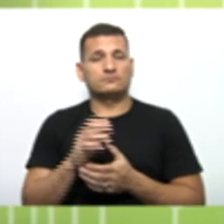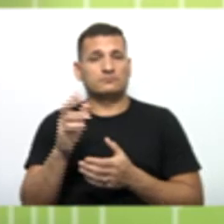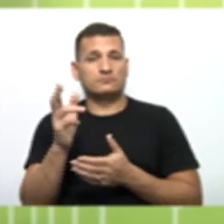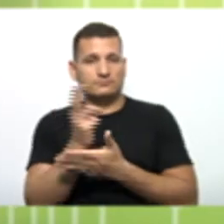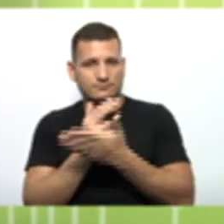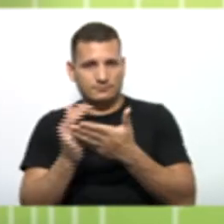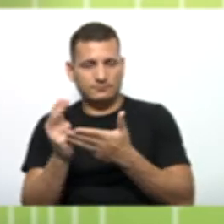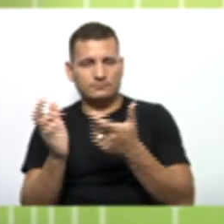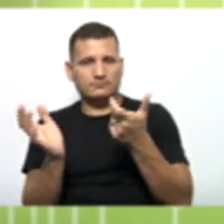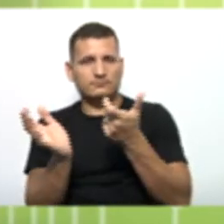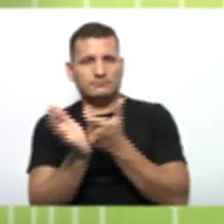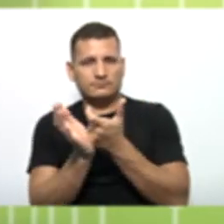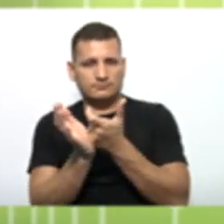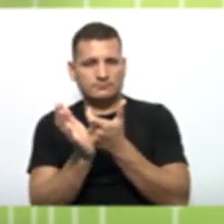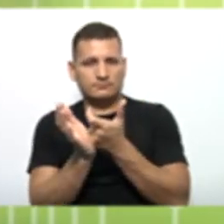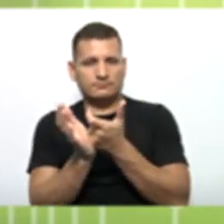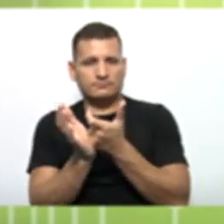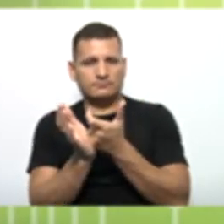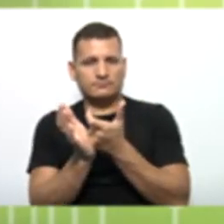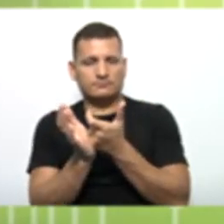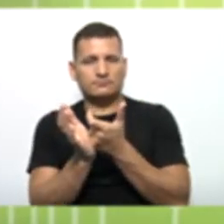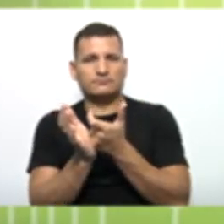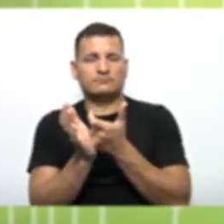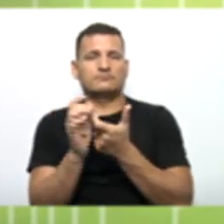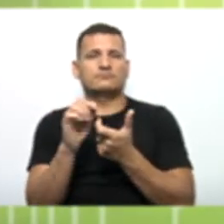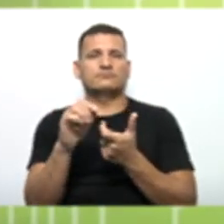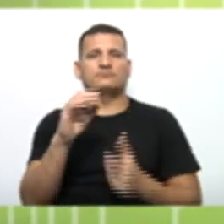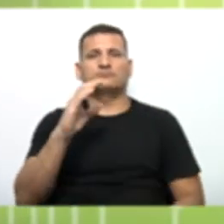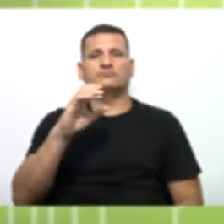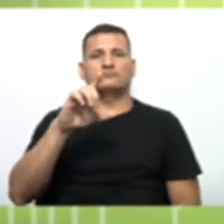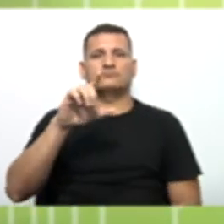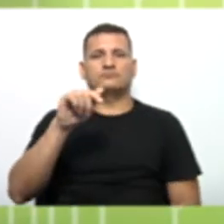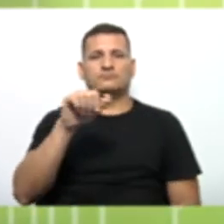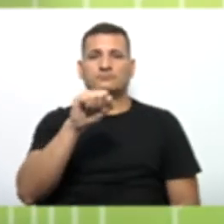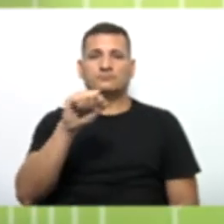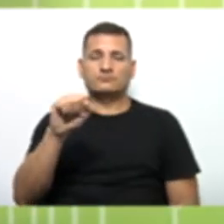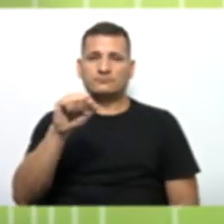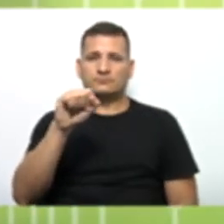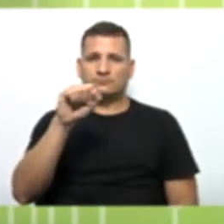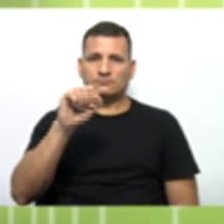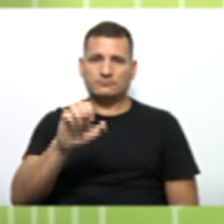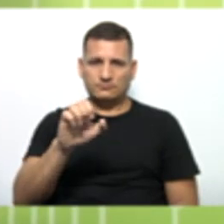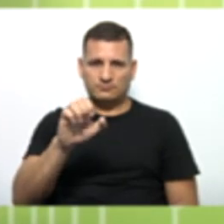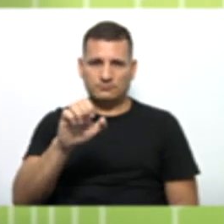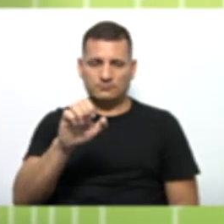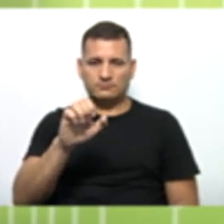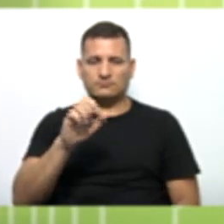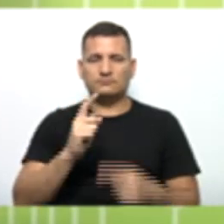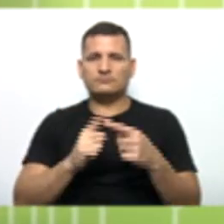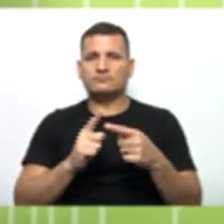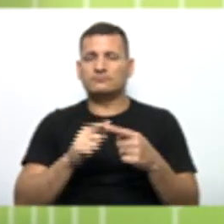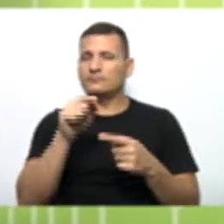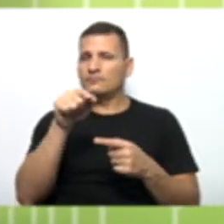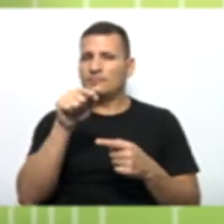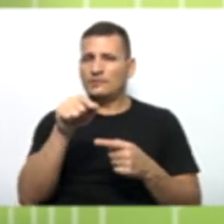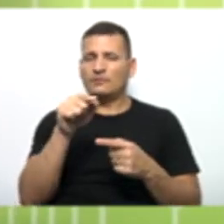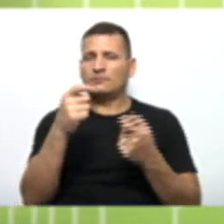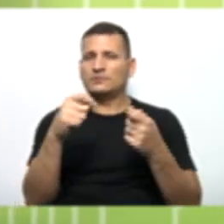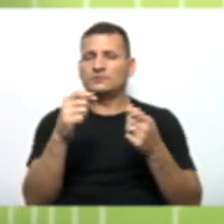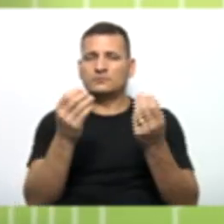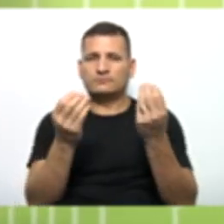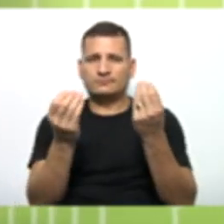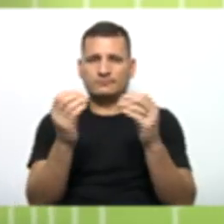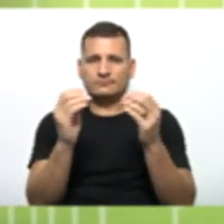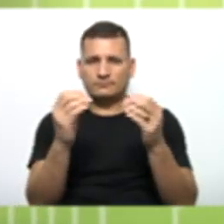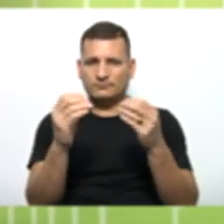classe, ele passa a ser uma classe, certo? Por quê? Essa classe, ela precisa das